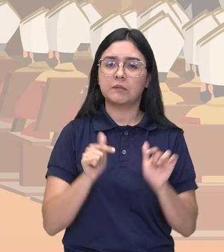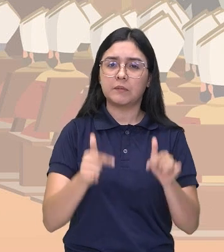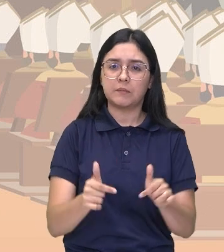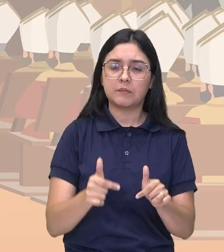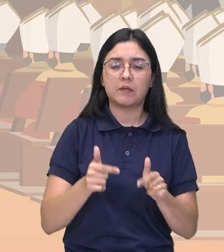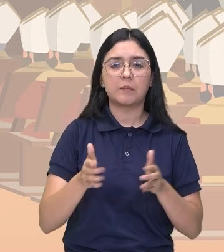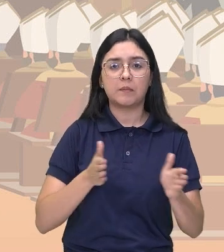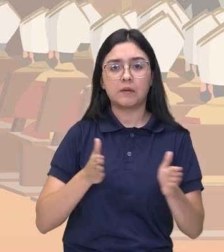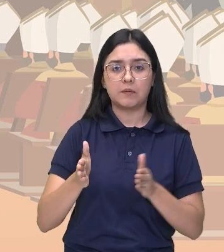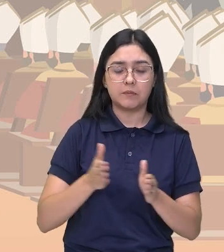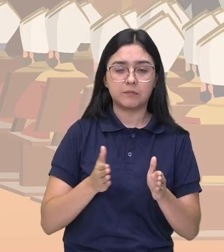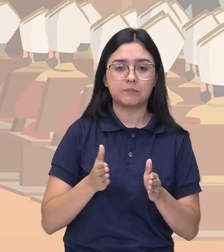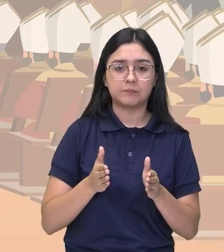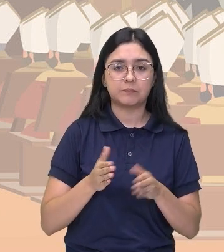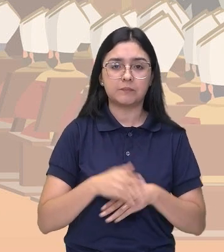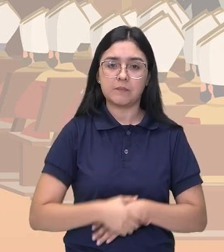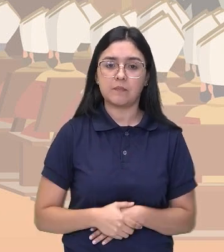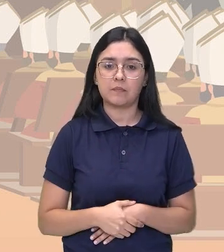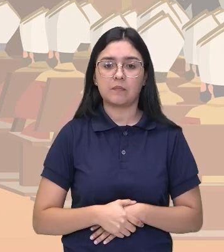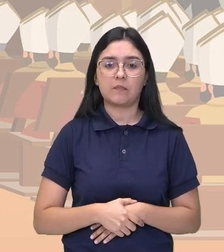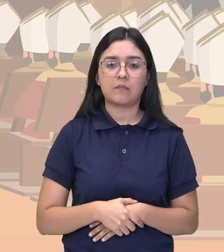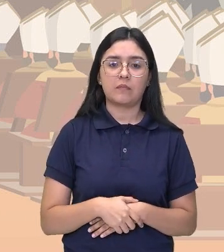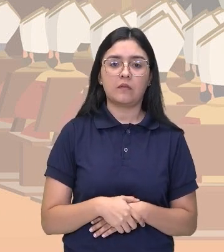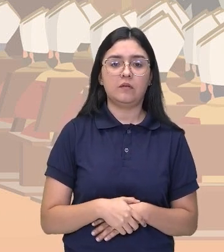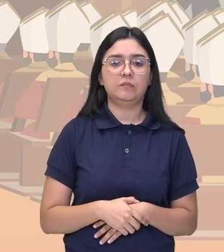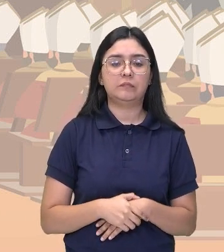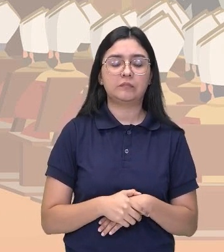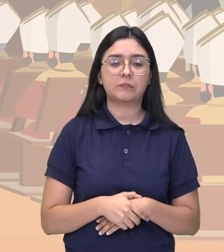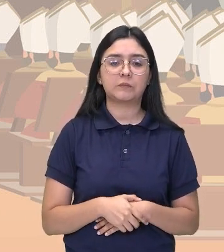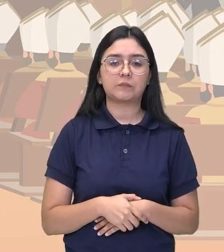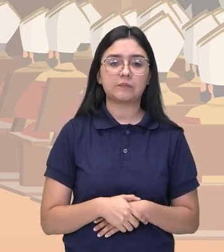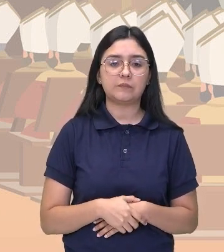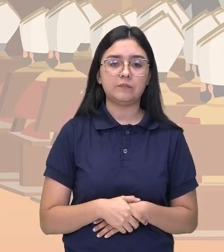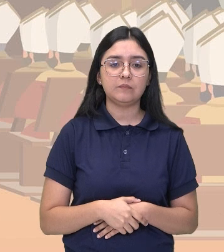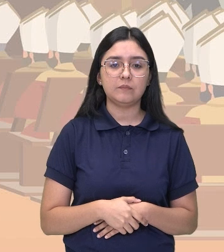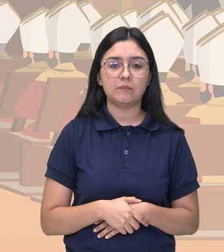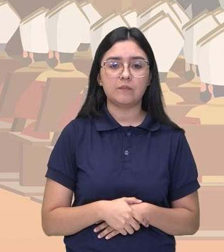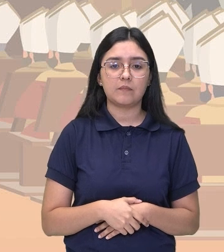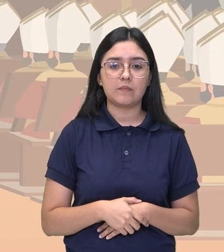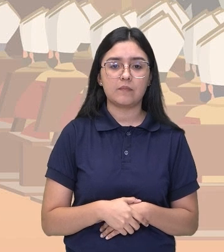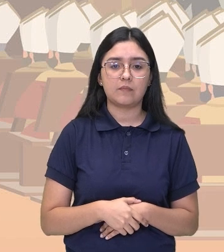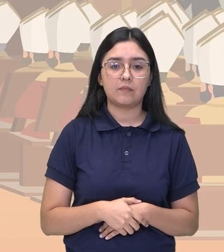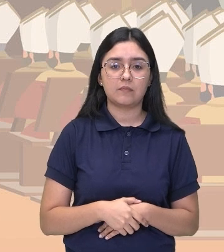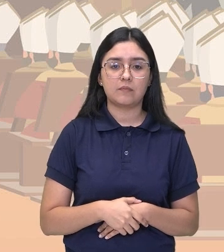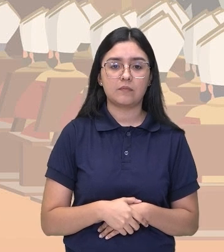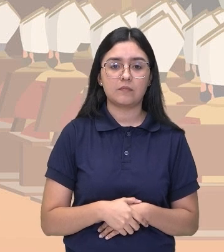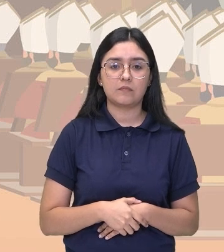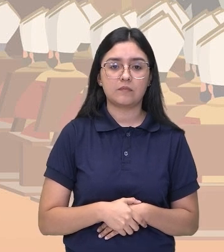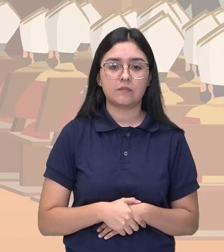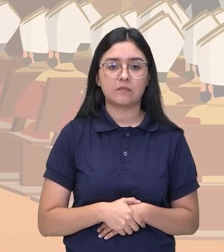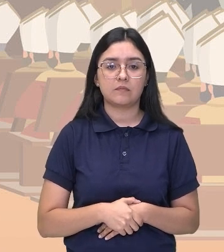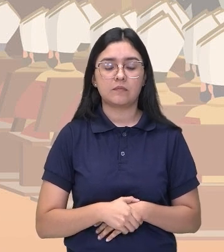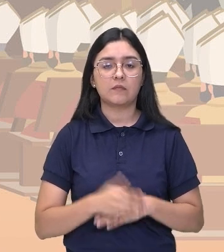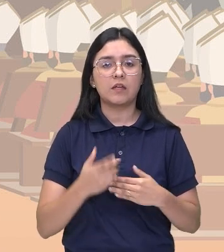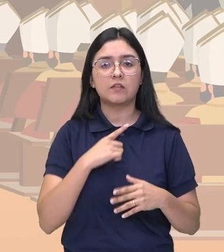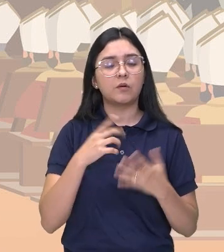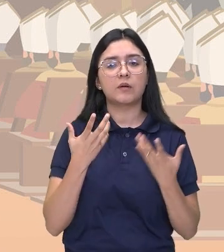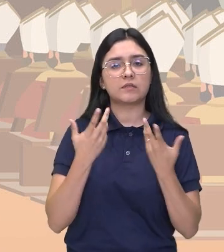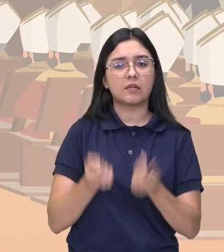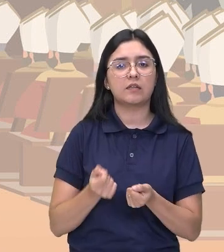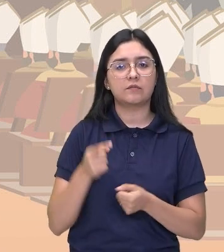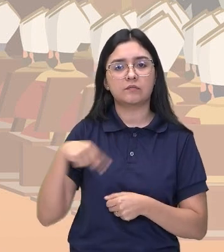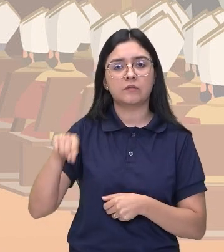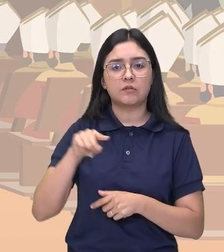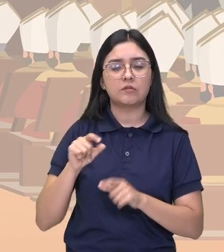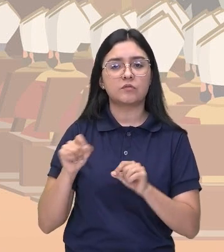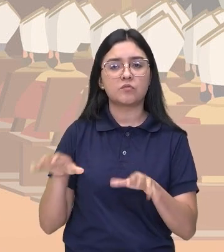que basicamente estavam ali para uma maneira de agir de forma intolerante aquelas pessoas que ousavam a